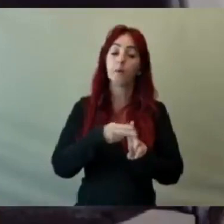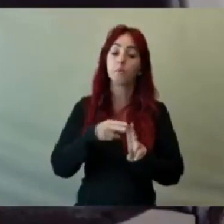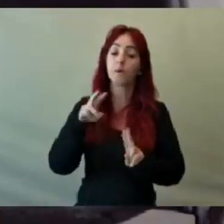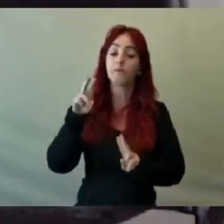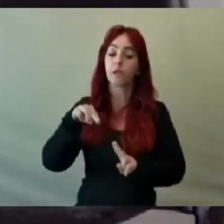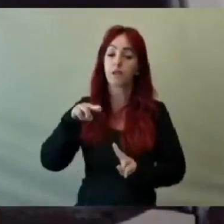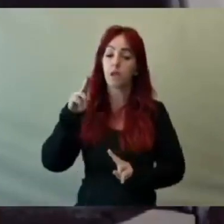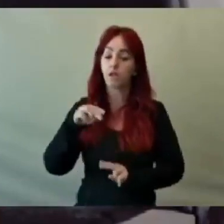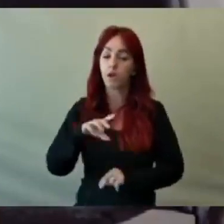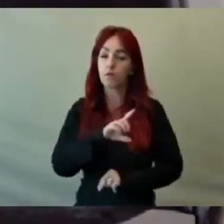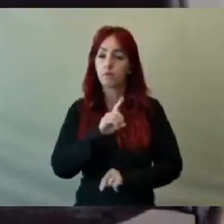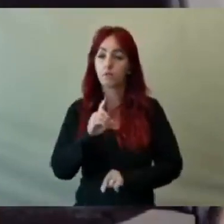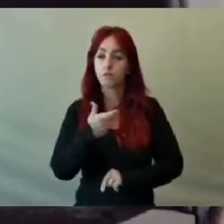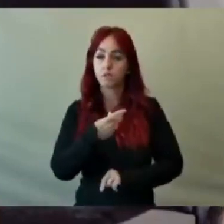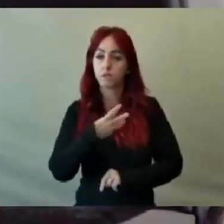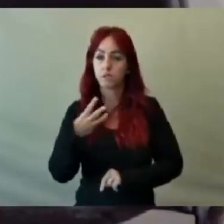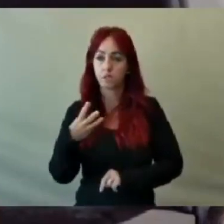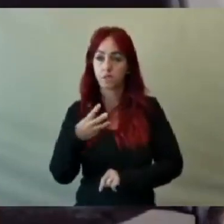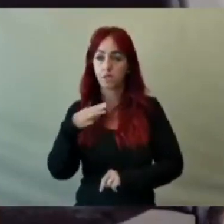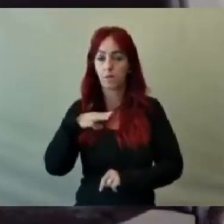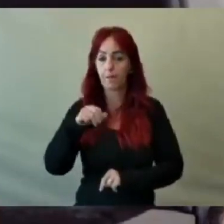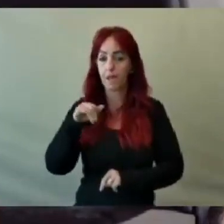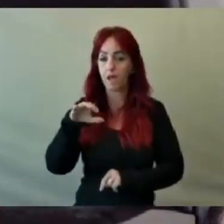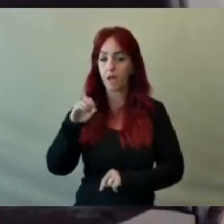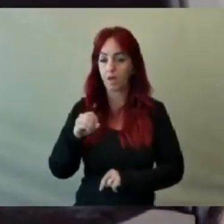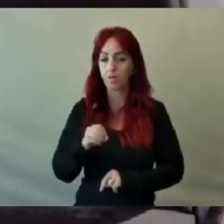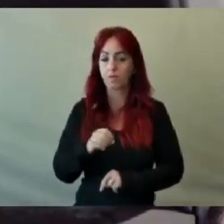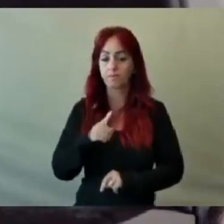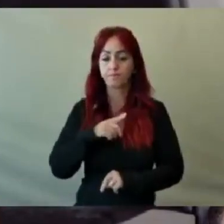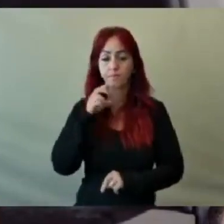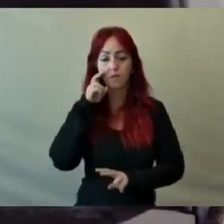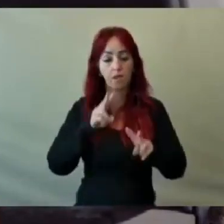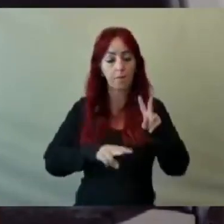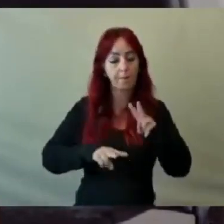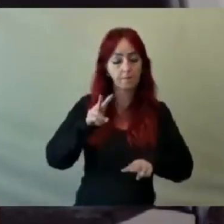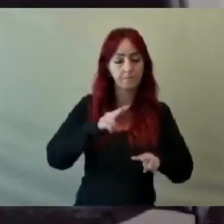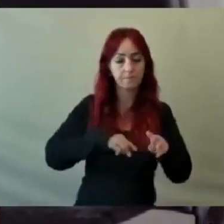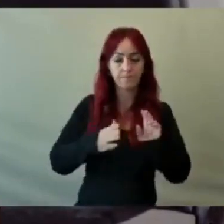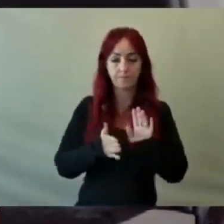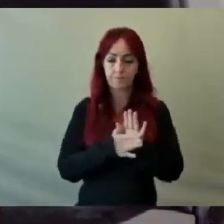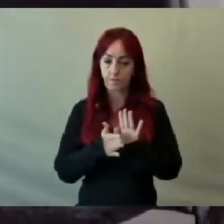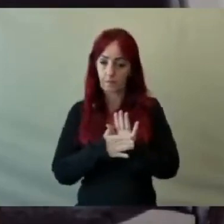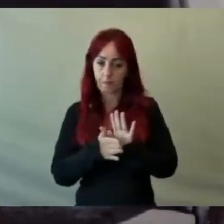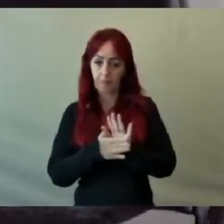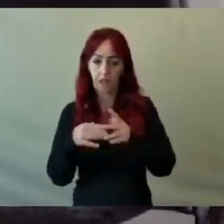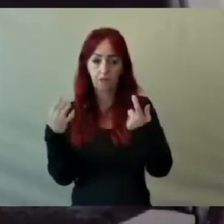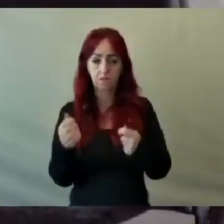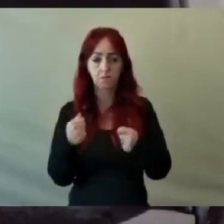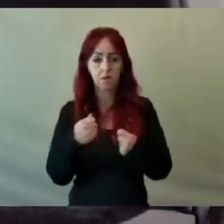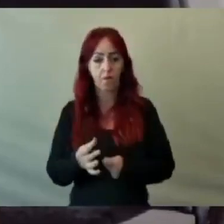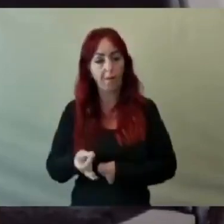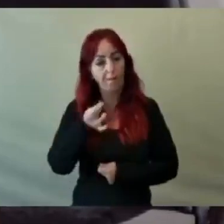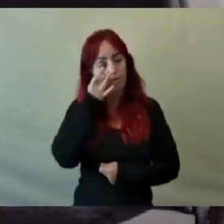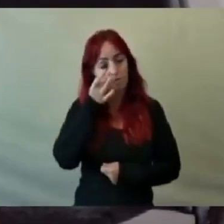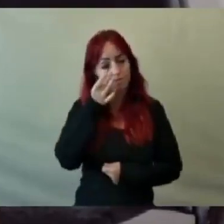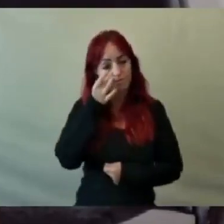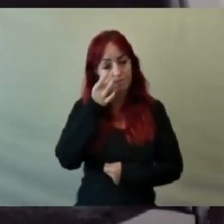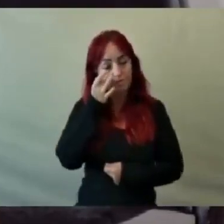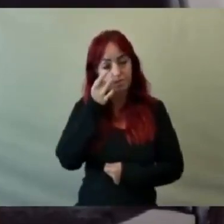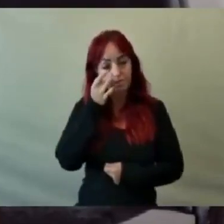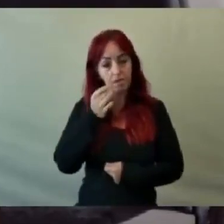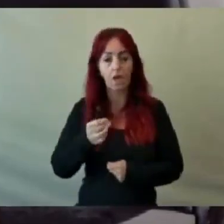2024, durante a qual foram identificadas algumas demandas que necessitam de atenção e resolução por parte dos órgãos